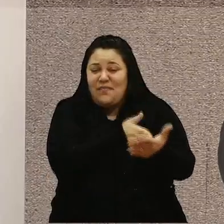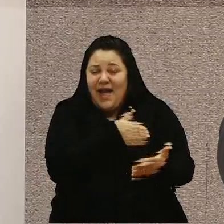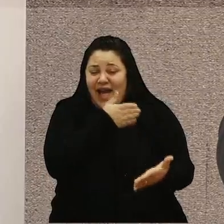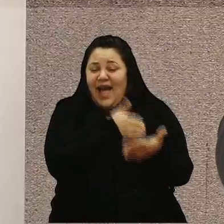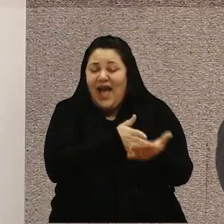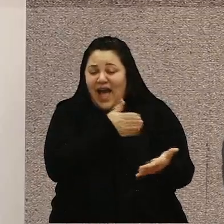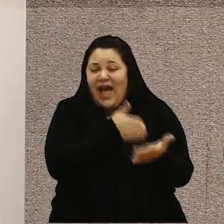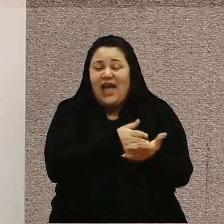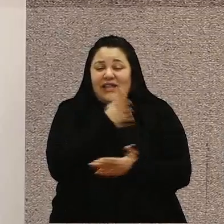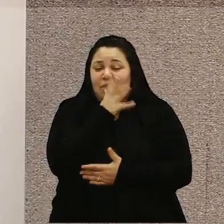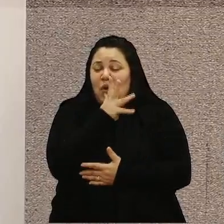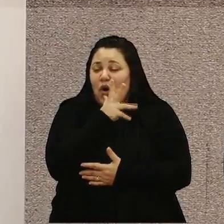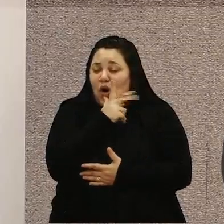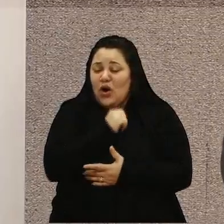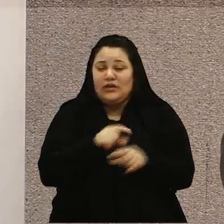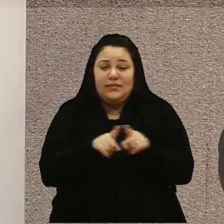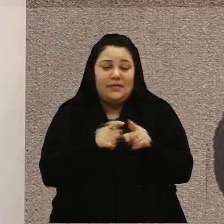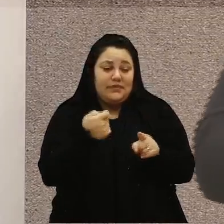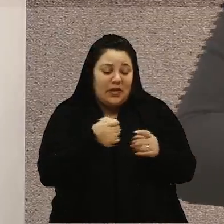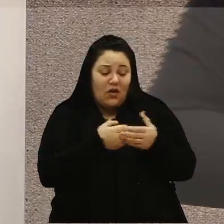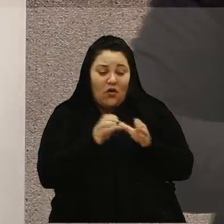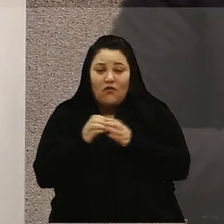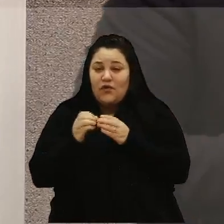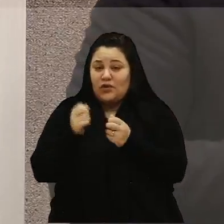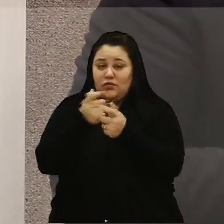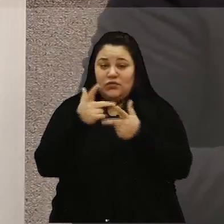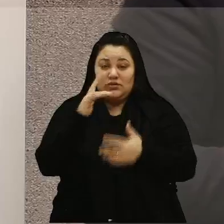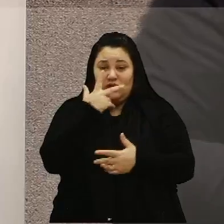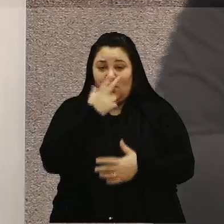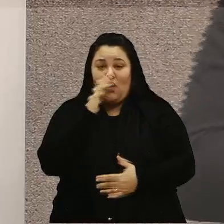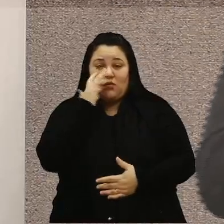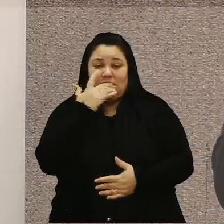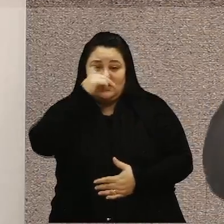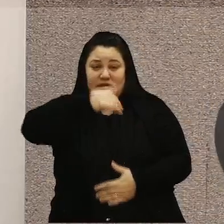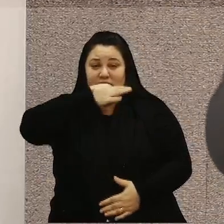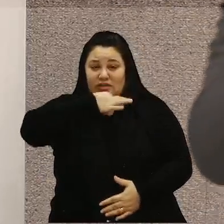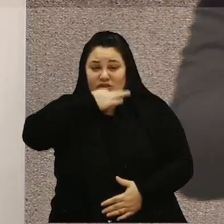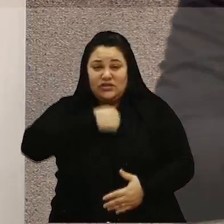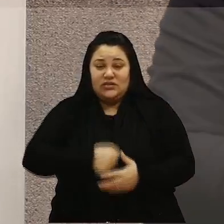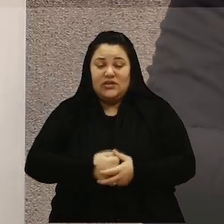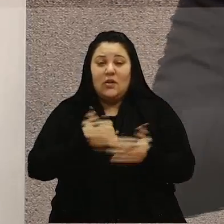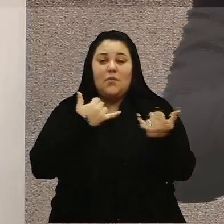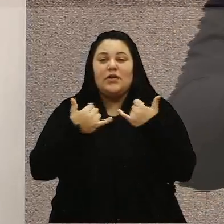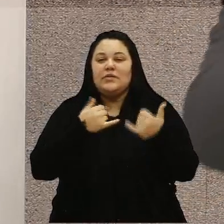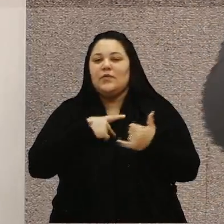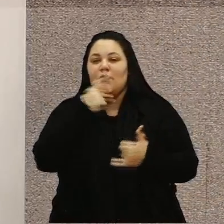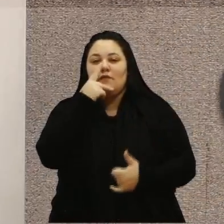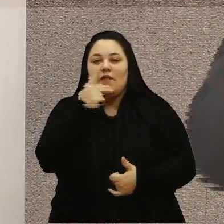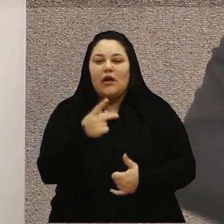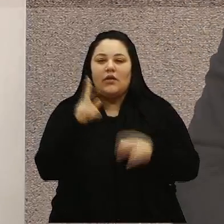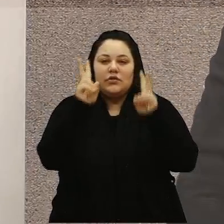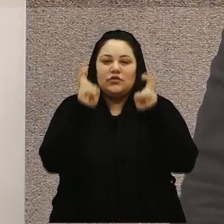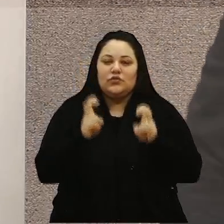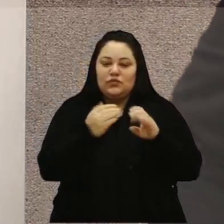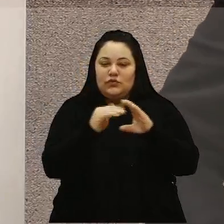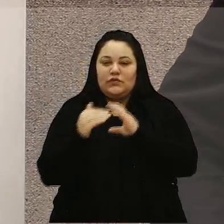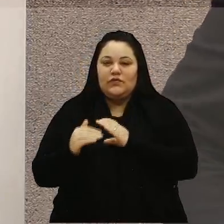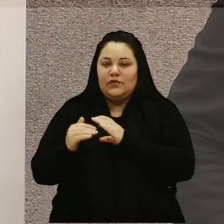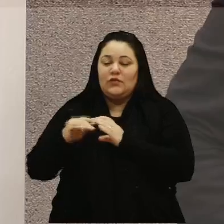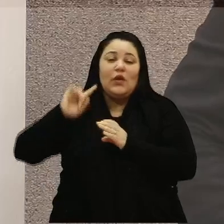morosos. Aí tem que conviver com uma situação como acontece aqui em Caxias, por exemplo. Eu tenho levantado o assunto sobre a destinação dos resíduos da construção